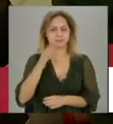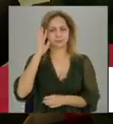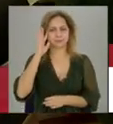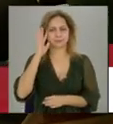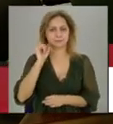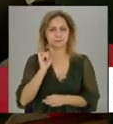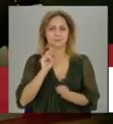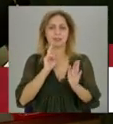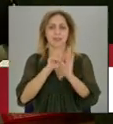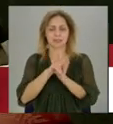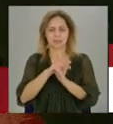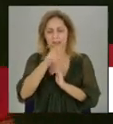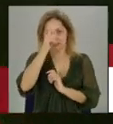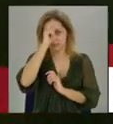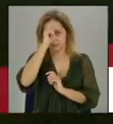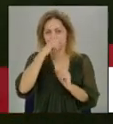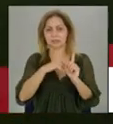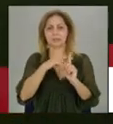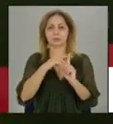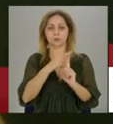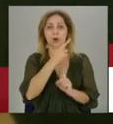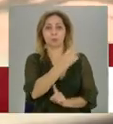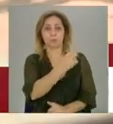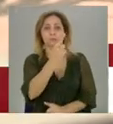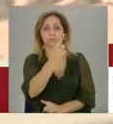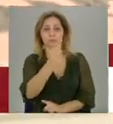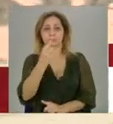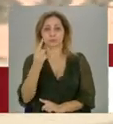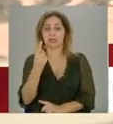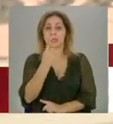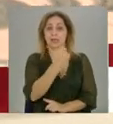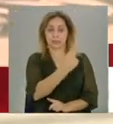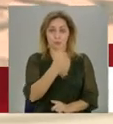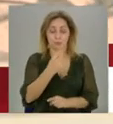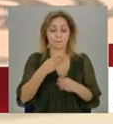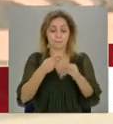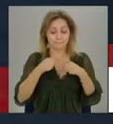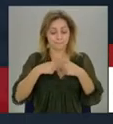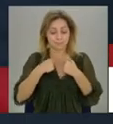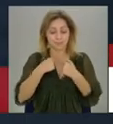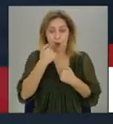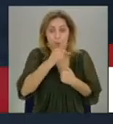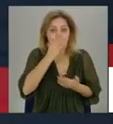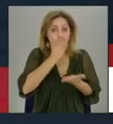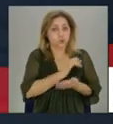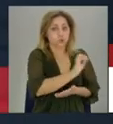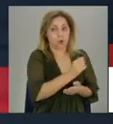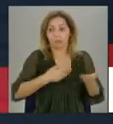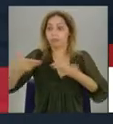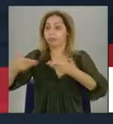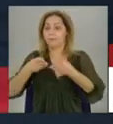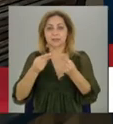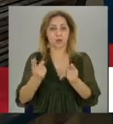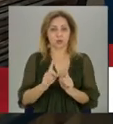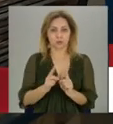À entrada é medida a temperatura de cada uma e cada uma trabalha com material individual. Dos 52 trabalhadores da Viva